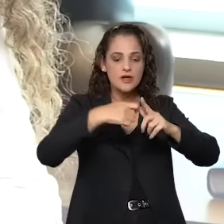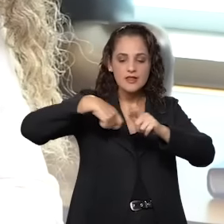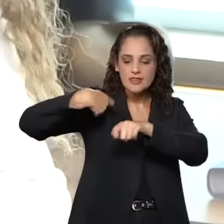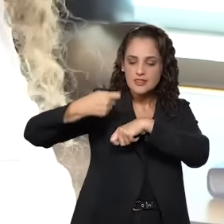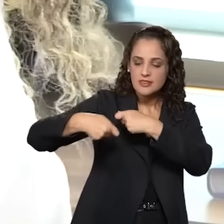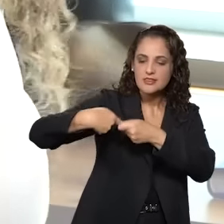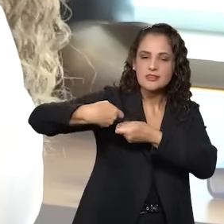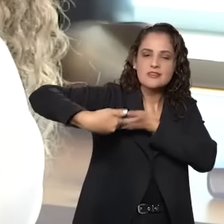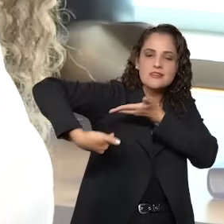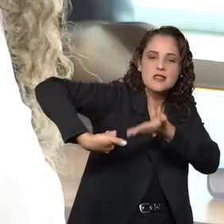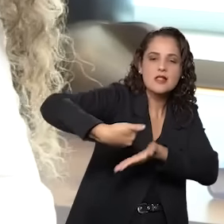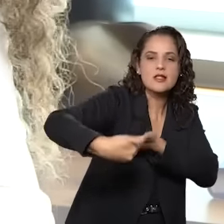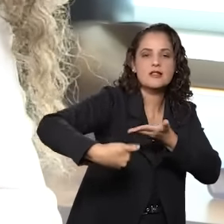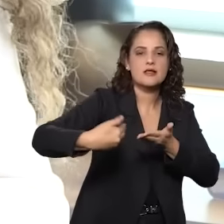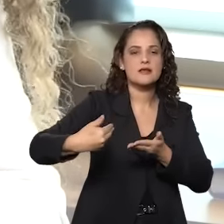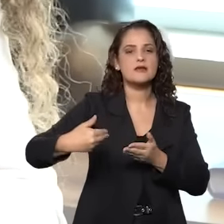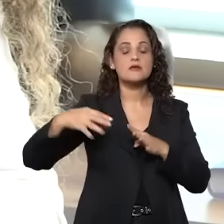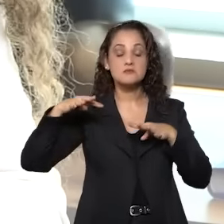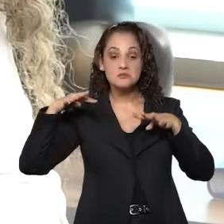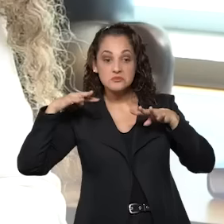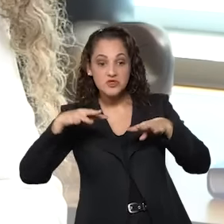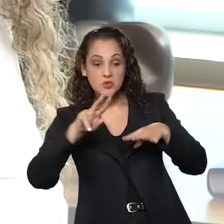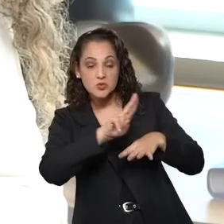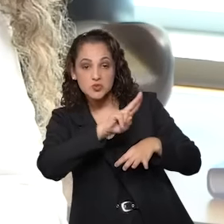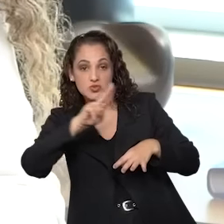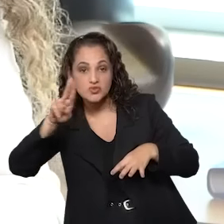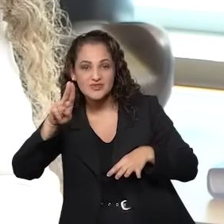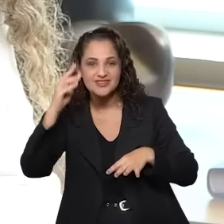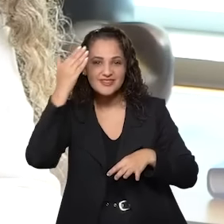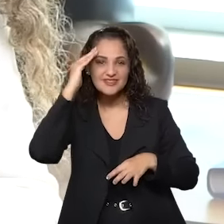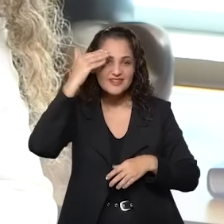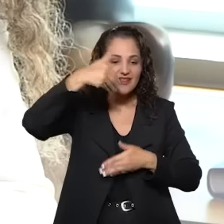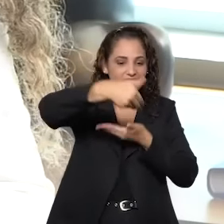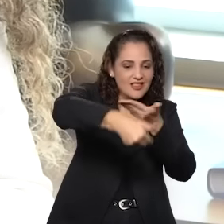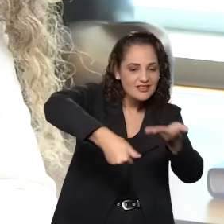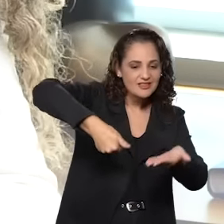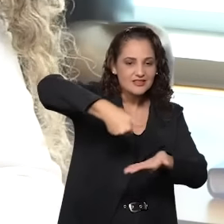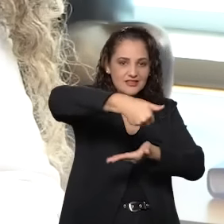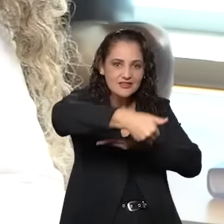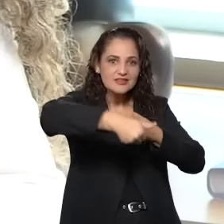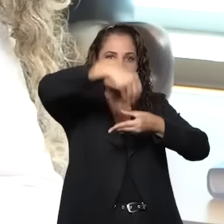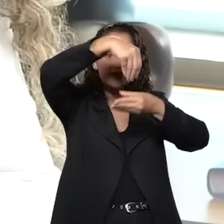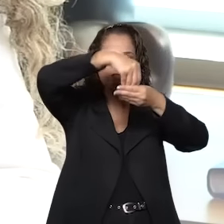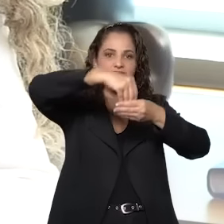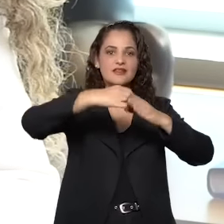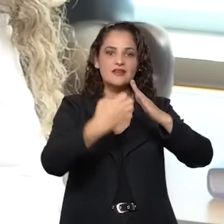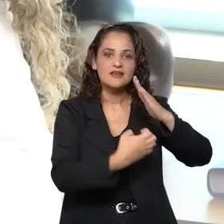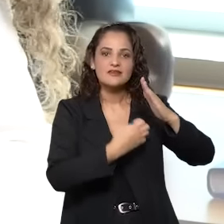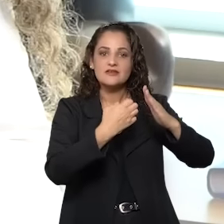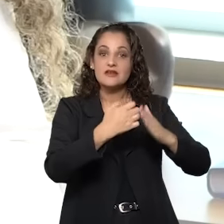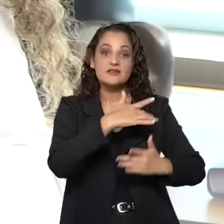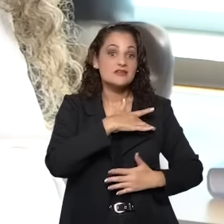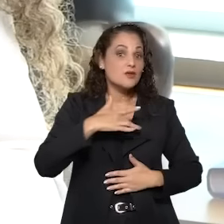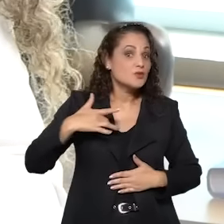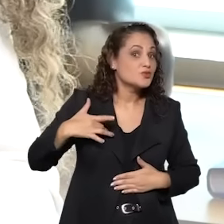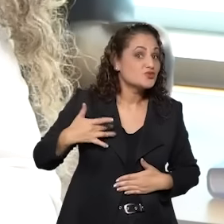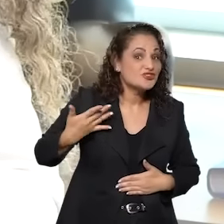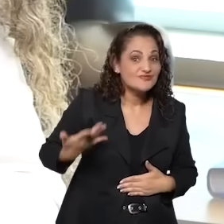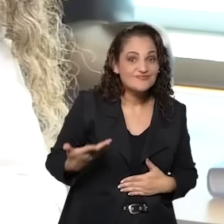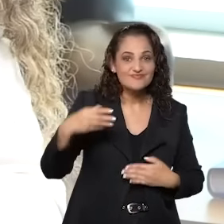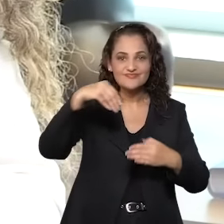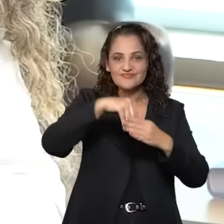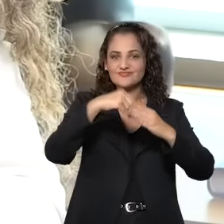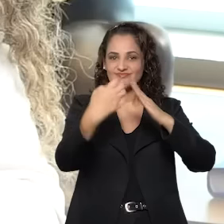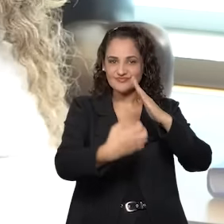negócio é um papo que envolve reputação é um papo que envolve compliance dentro das organizações né é um papo que envolve saúde